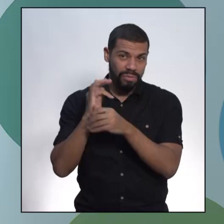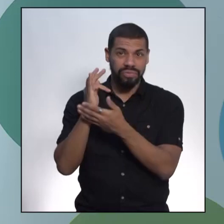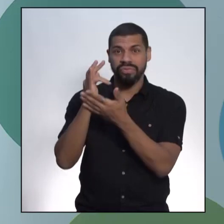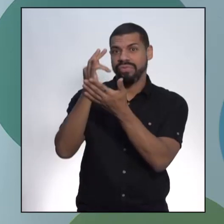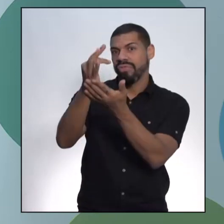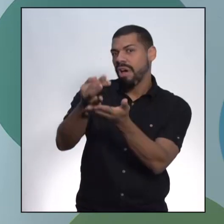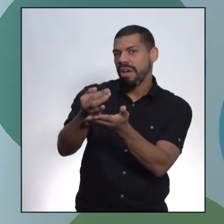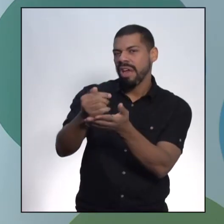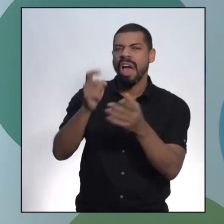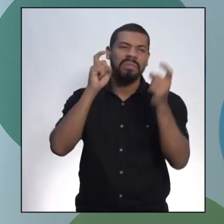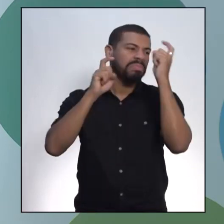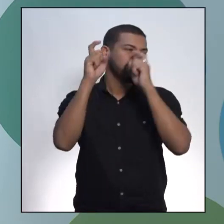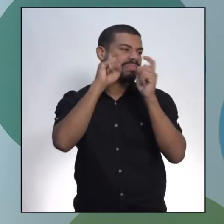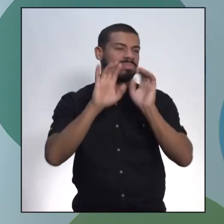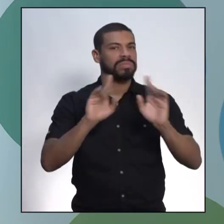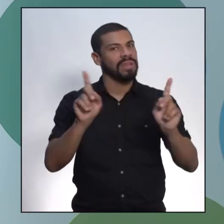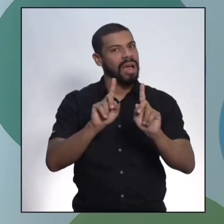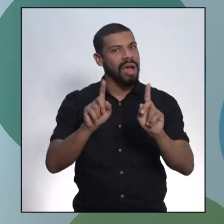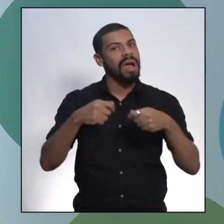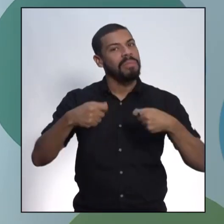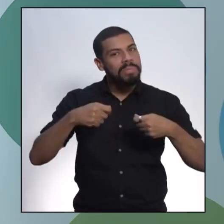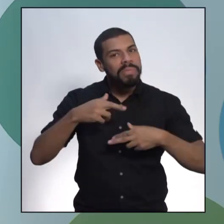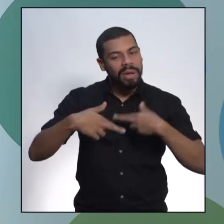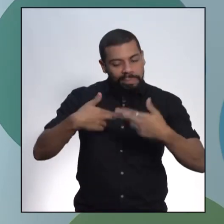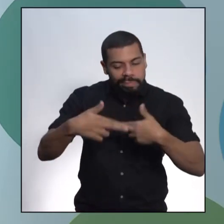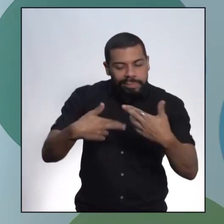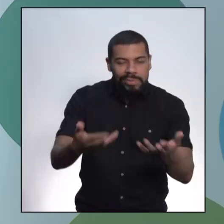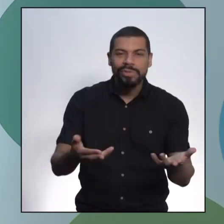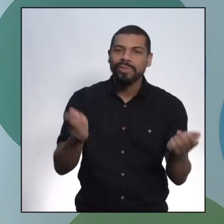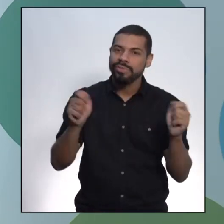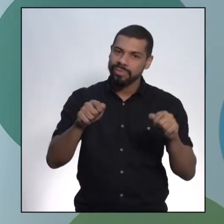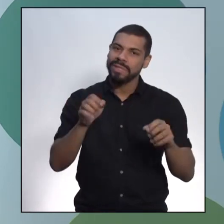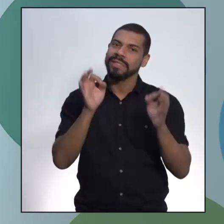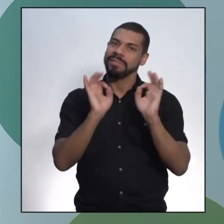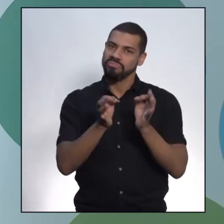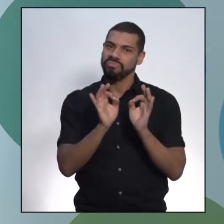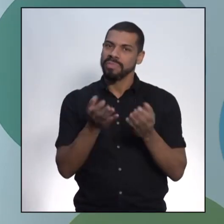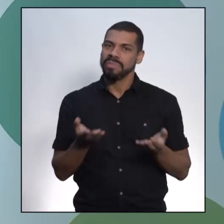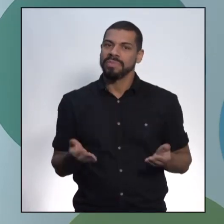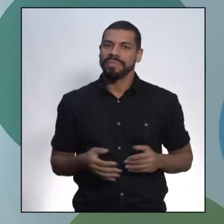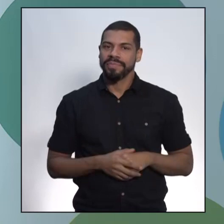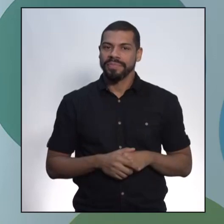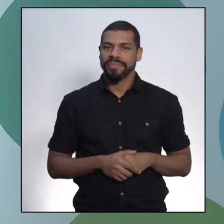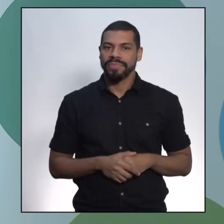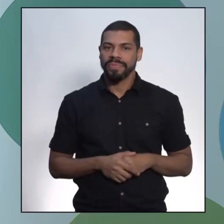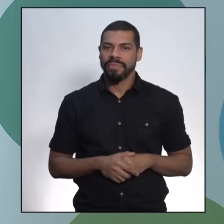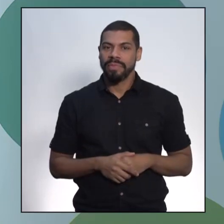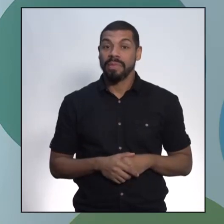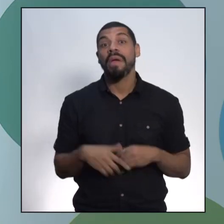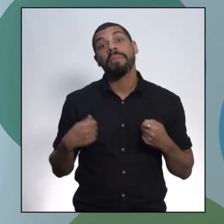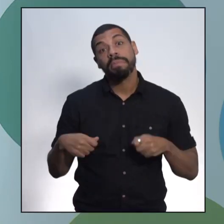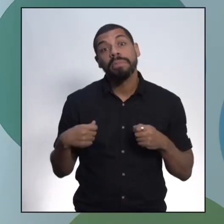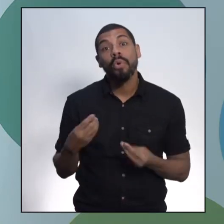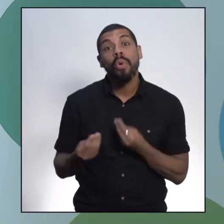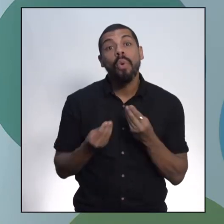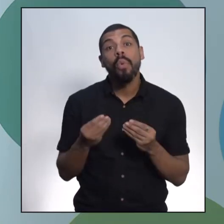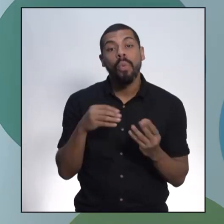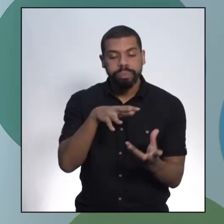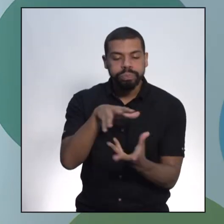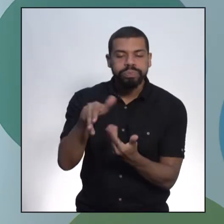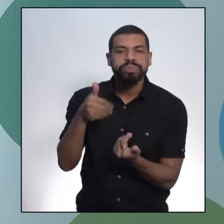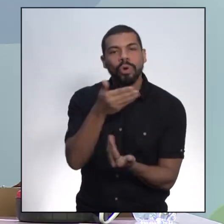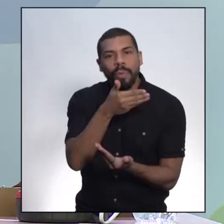não vai se preocupar com as gerações futuras, que certamente estarão e precisam ter um mundo melhor,